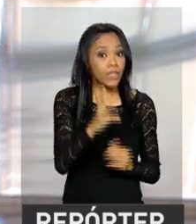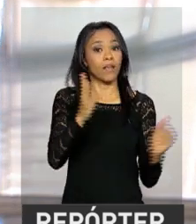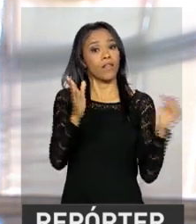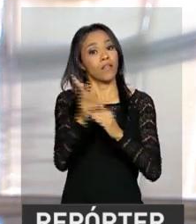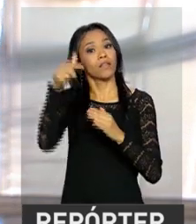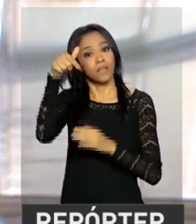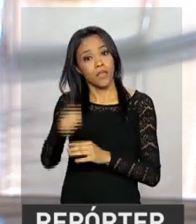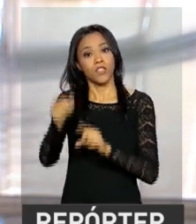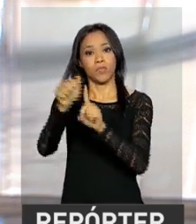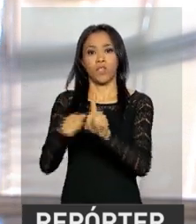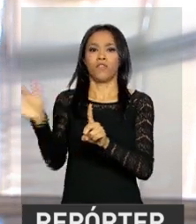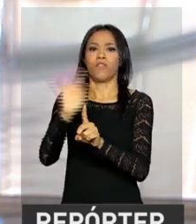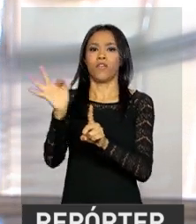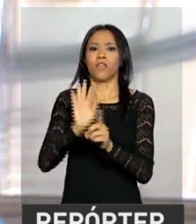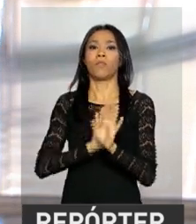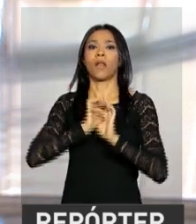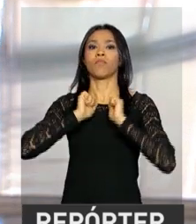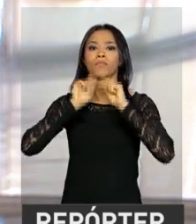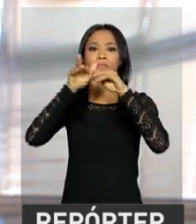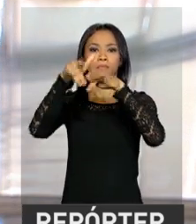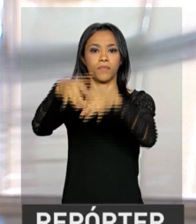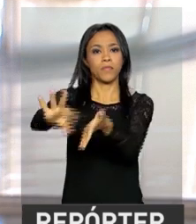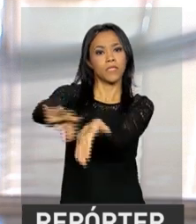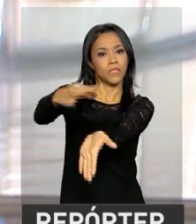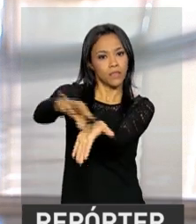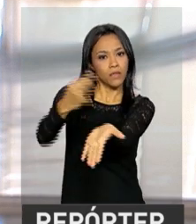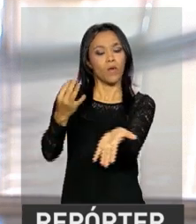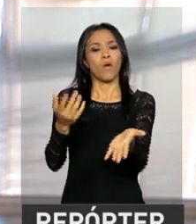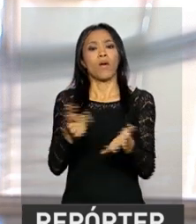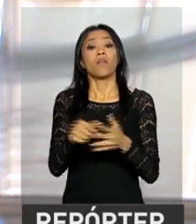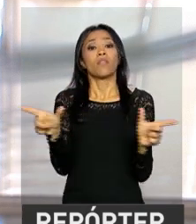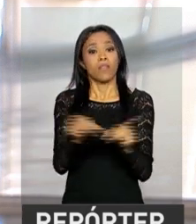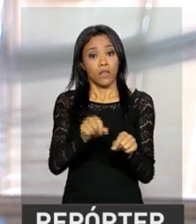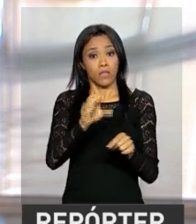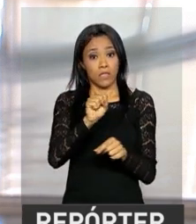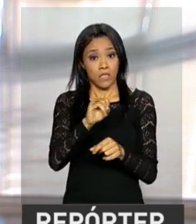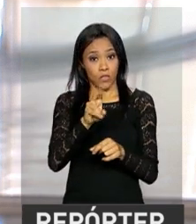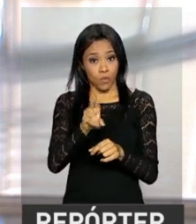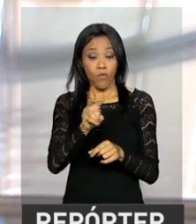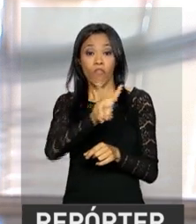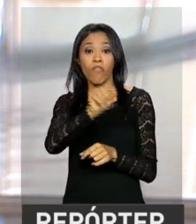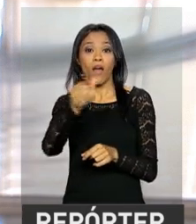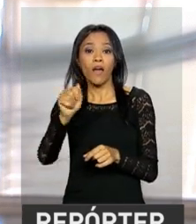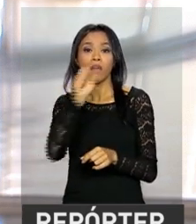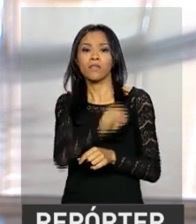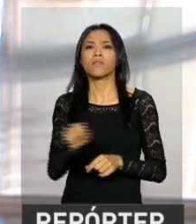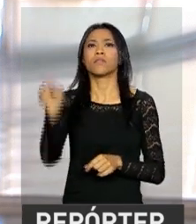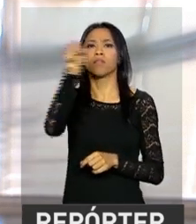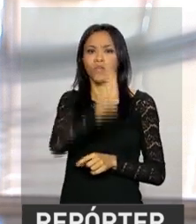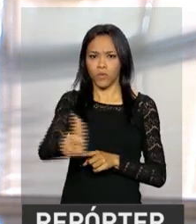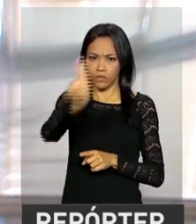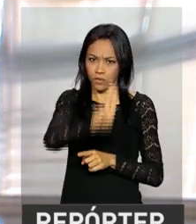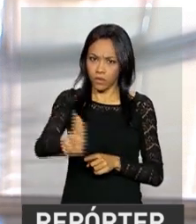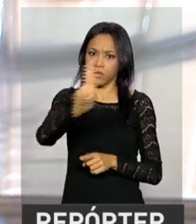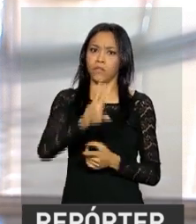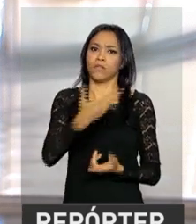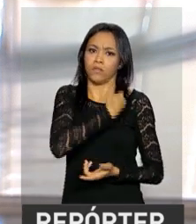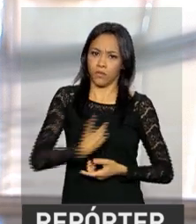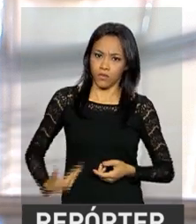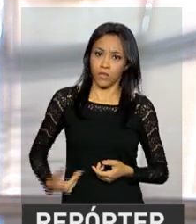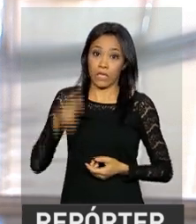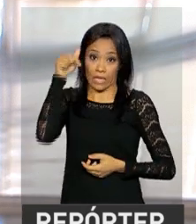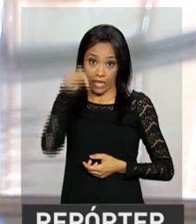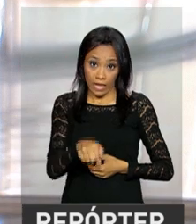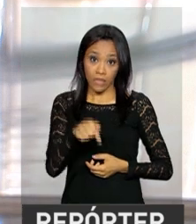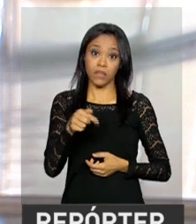para fazer a matrícula. O SISU oferece vagas em instituições públicas de ensino superior. Nesta edição,